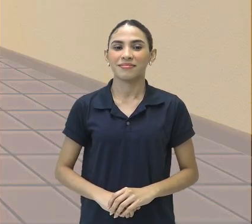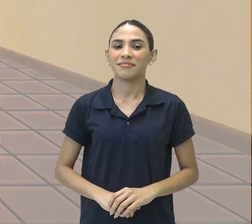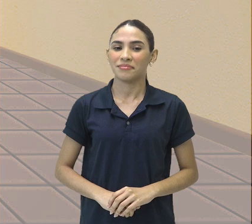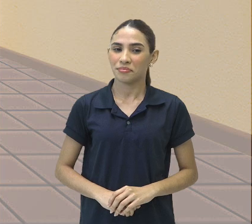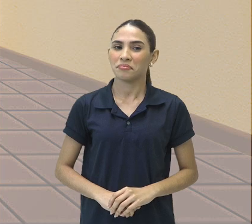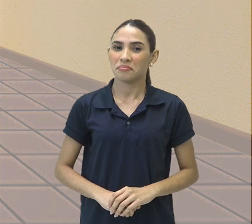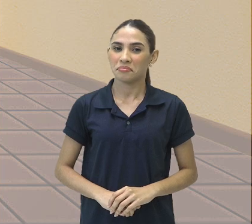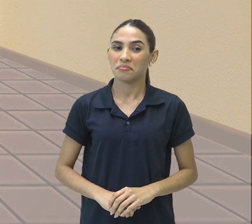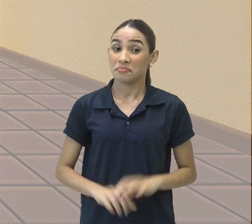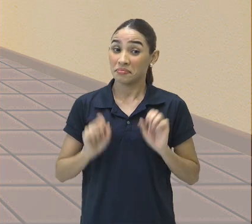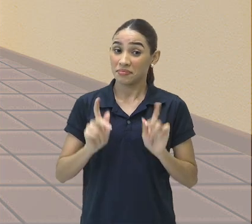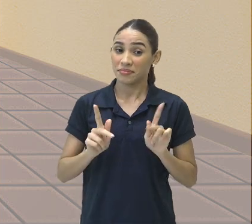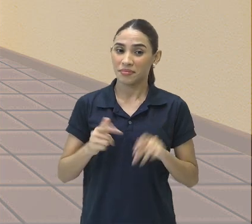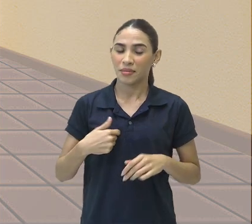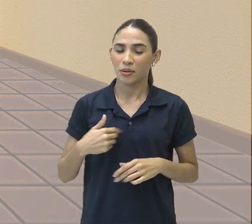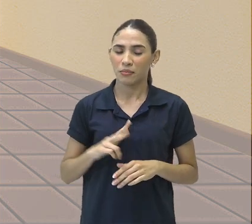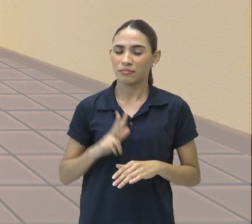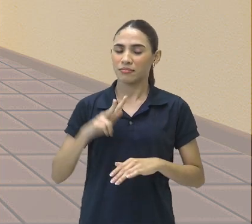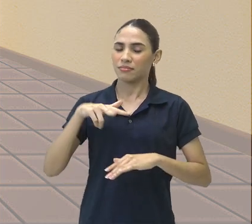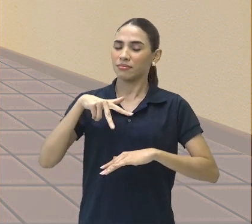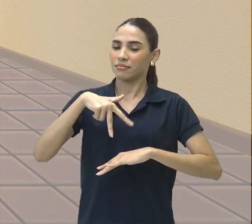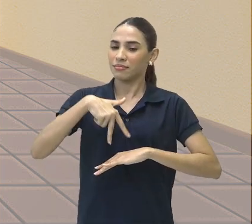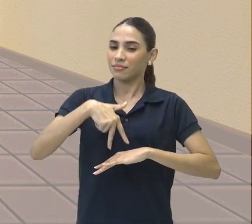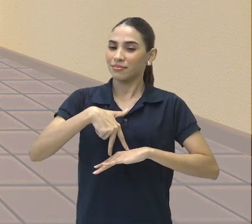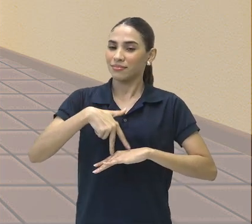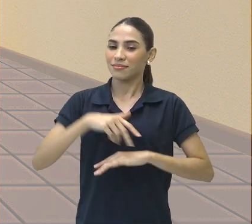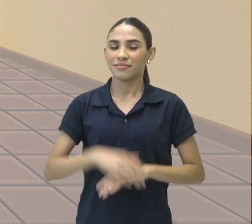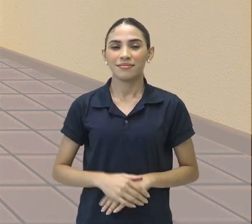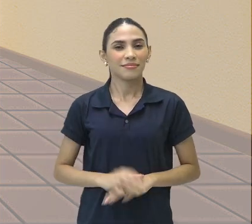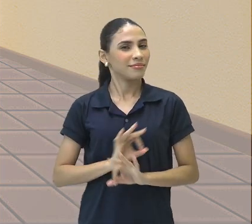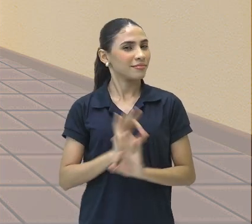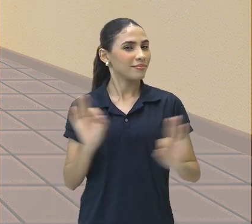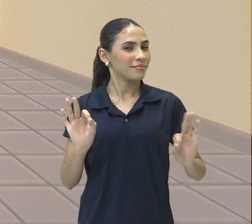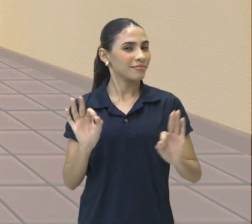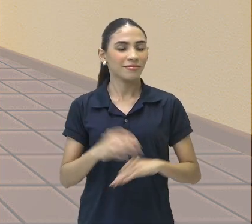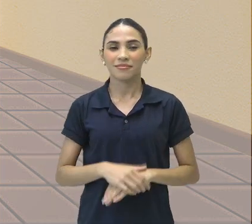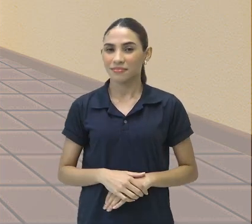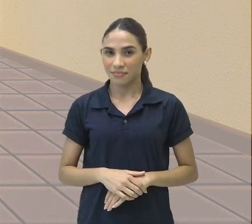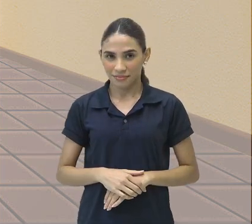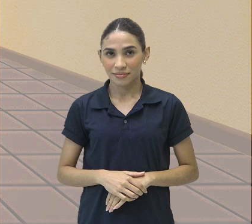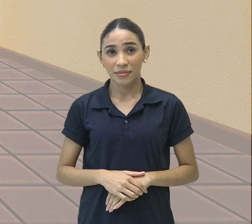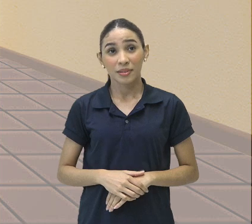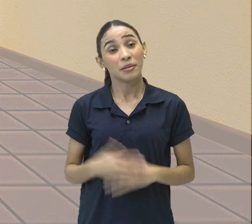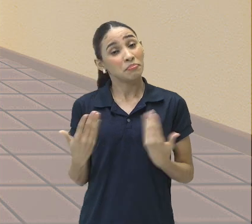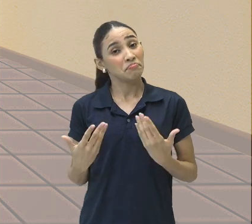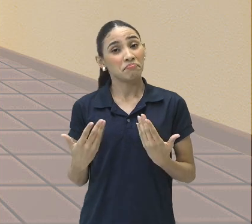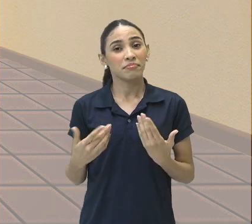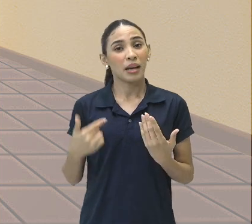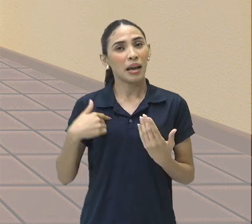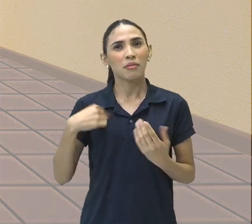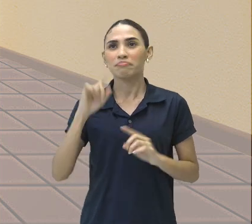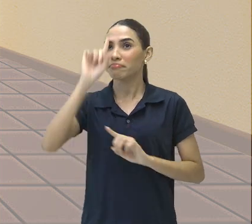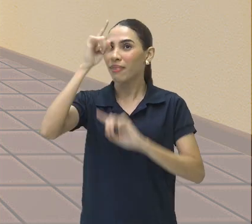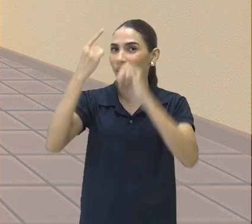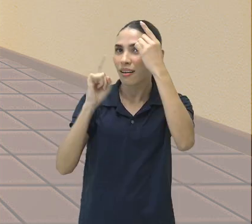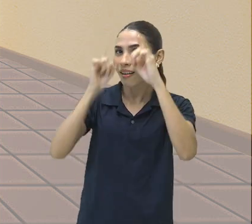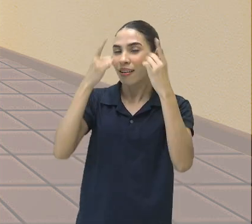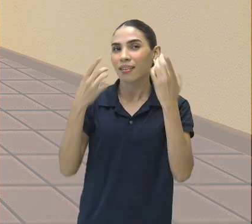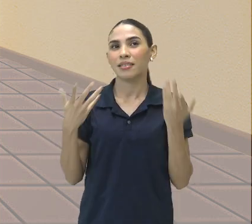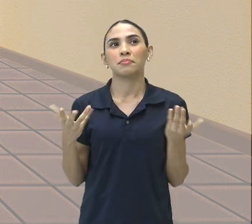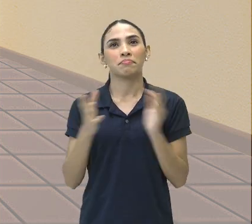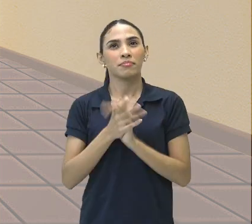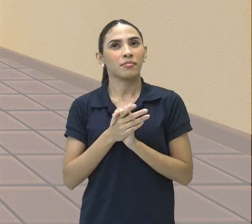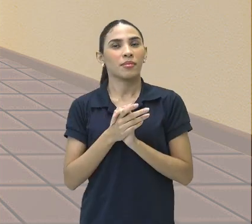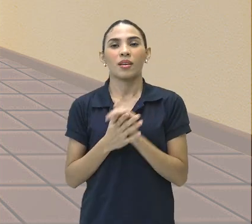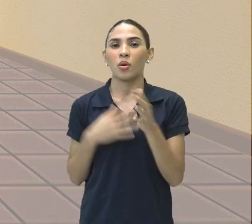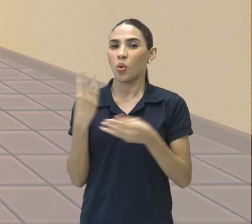Então, é isso aí, né? Deixa eu me levantar aqui, né? Beleza. Então, aí, enquanto ele estava falando, aí eu tive algumas ideias aqui para